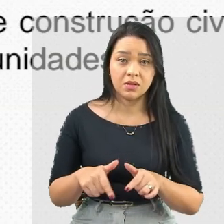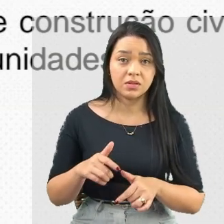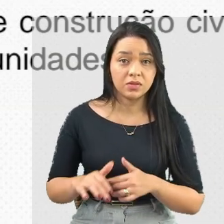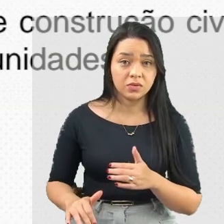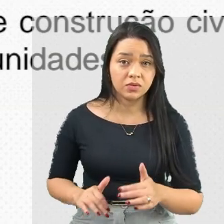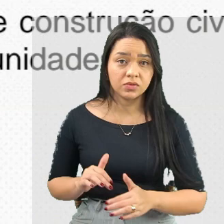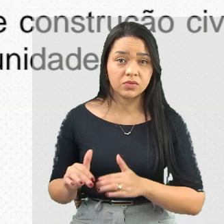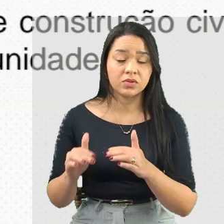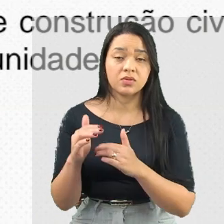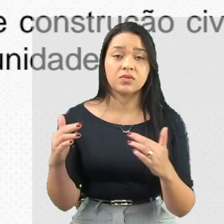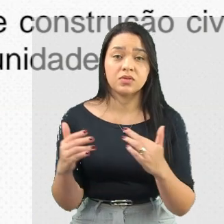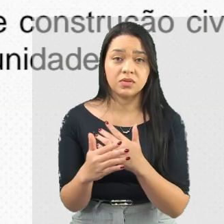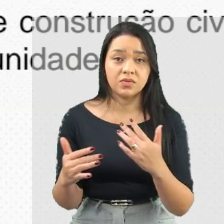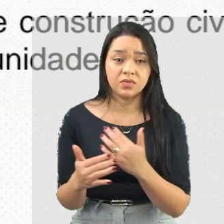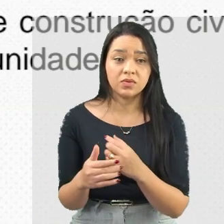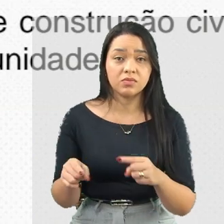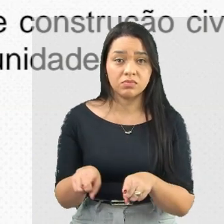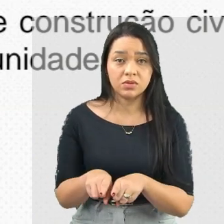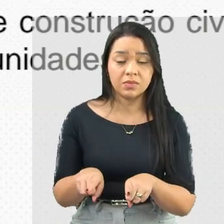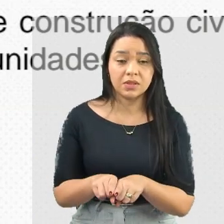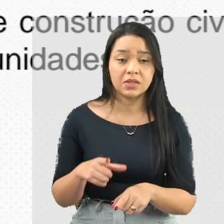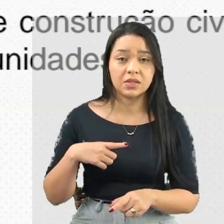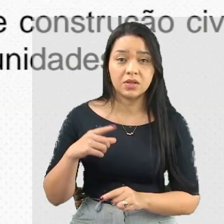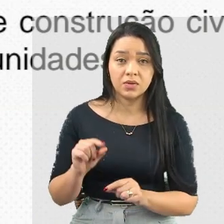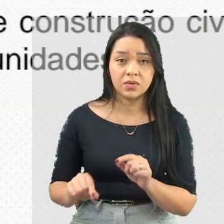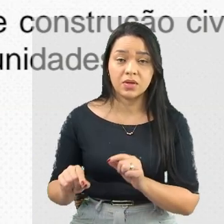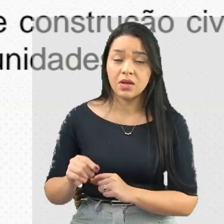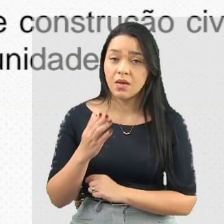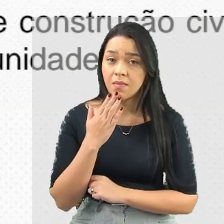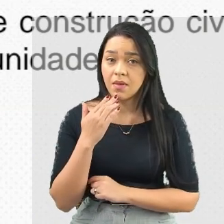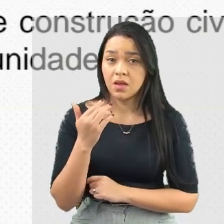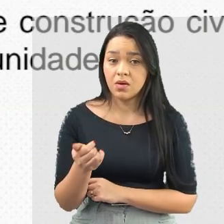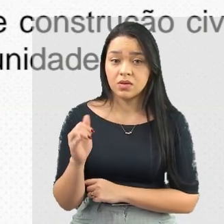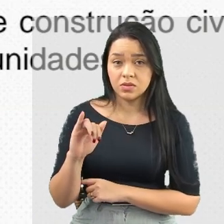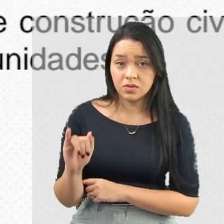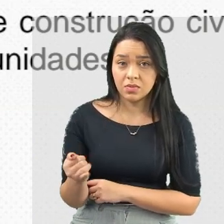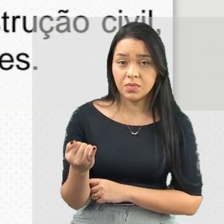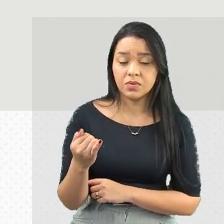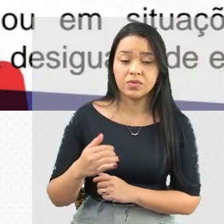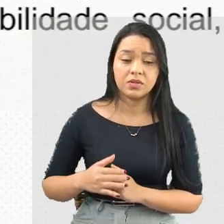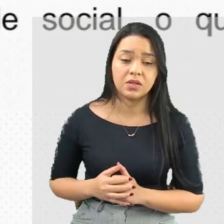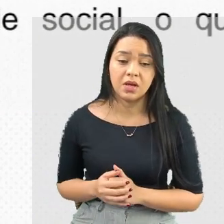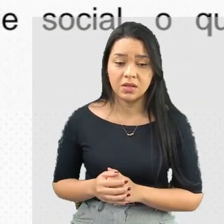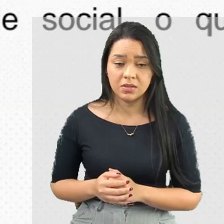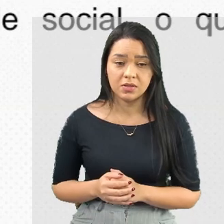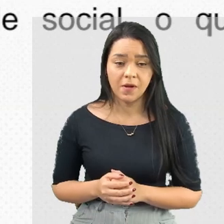civil, atraindo imigrantes que buscam melhores oportunidades, tá?